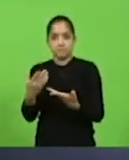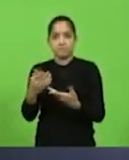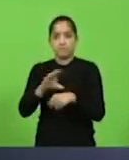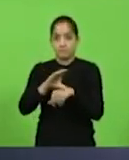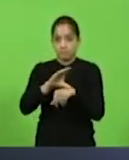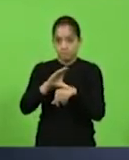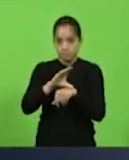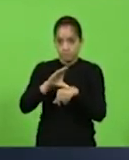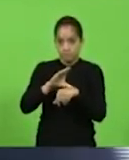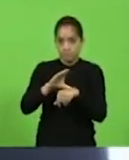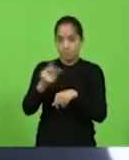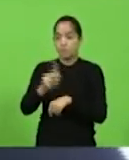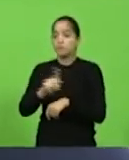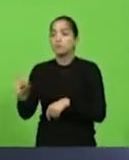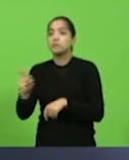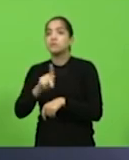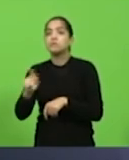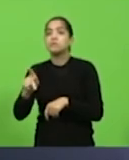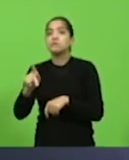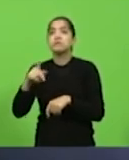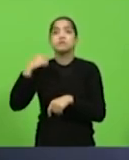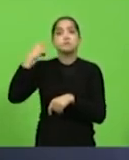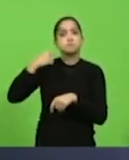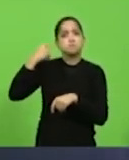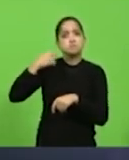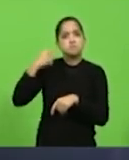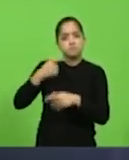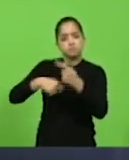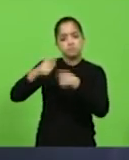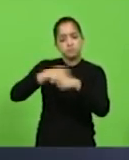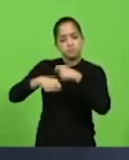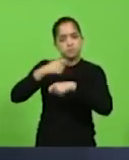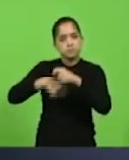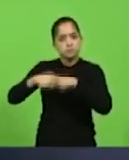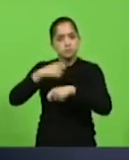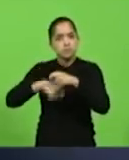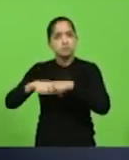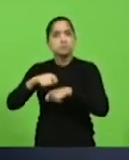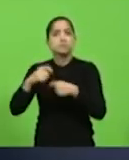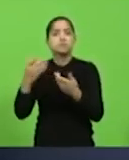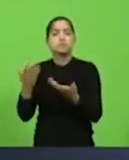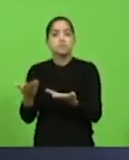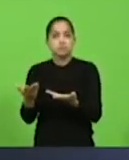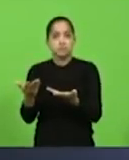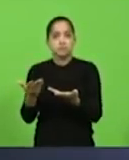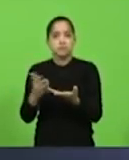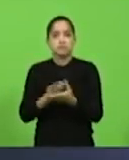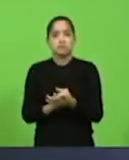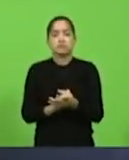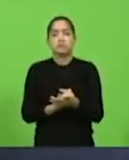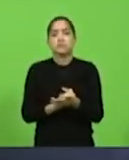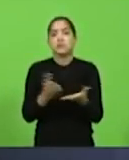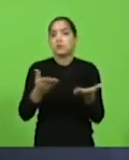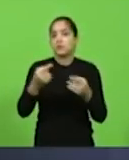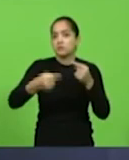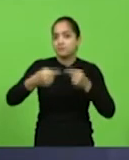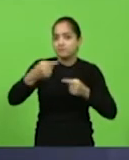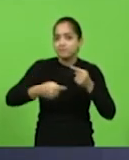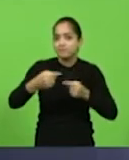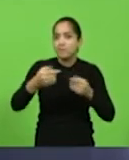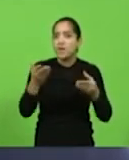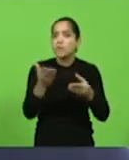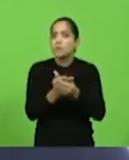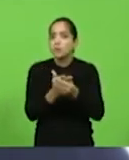Direito Administrativo e Constitucional, matérias afetas exatamente ao que aqui se discute, a um processo